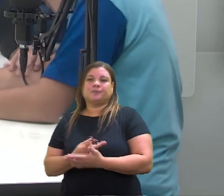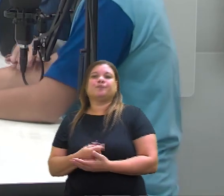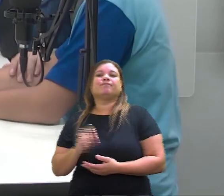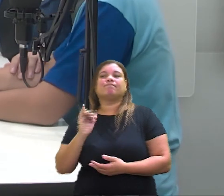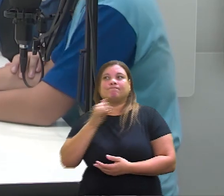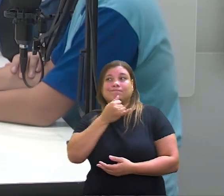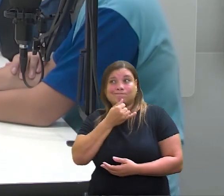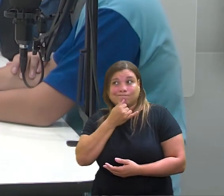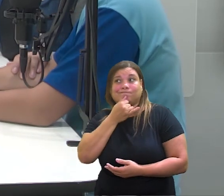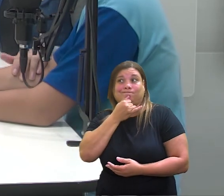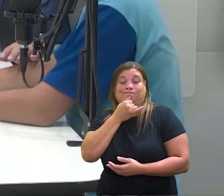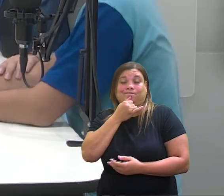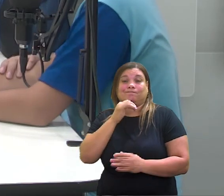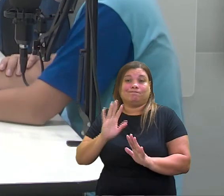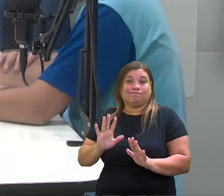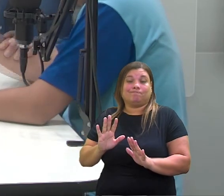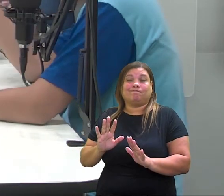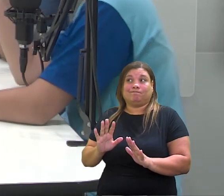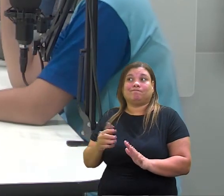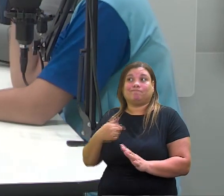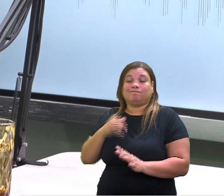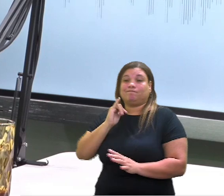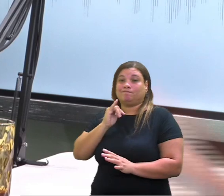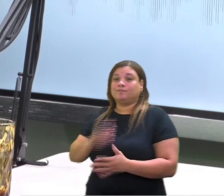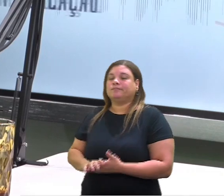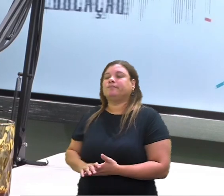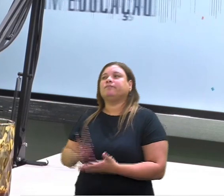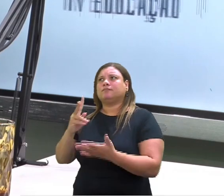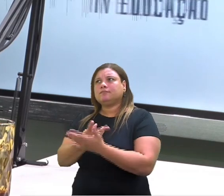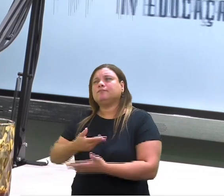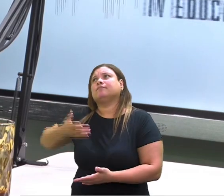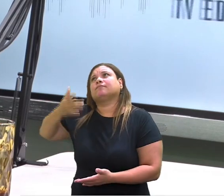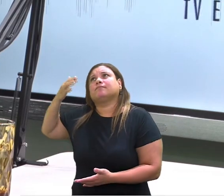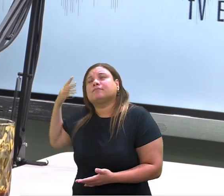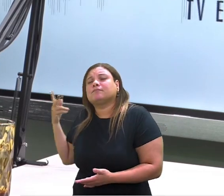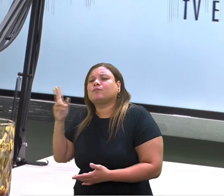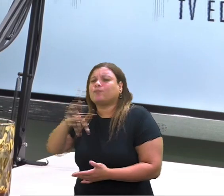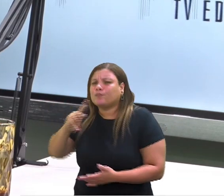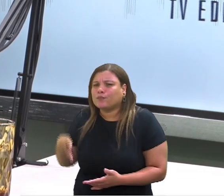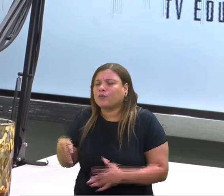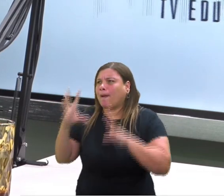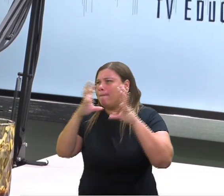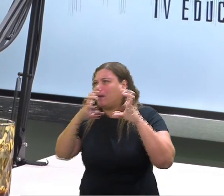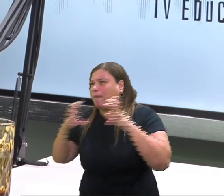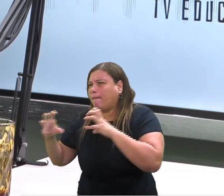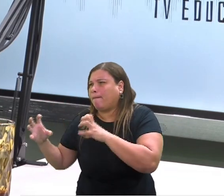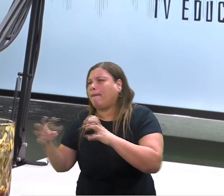minhas palavras. Eu que choro aqui todo dia, né? Um professor, uma vez, estava brigando com um aluno porque ele não